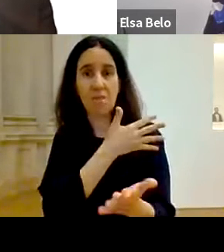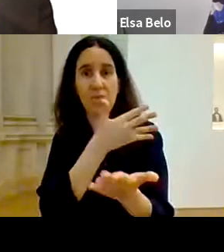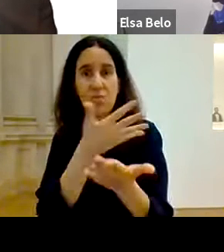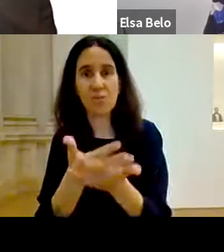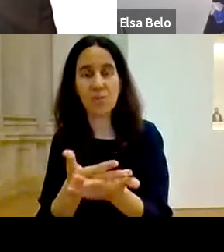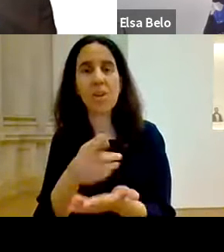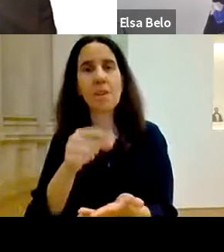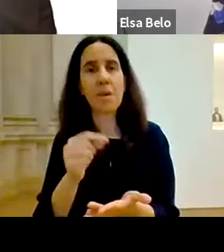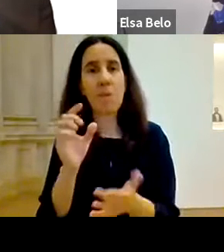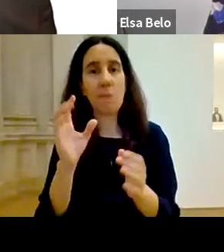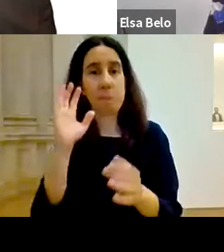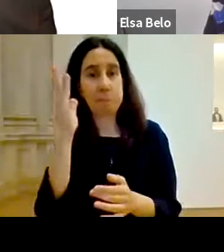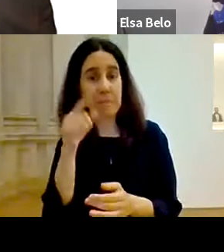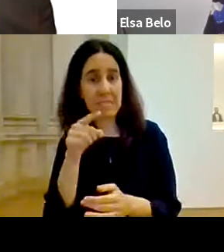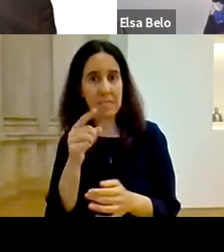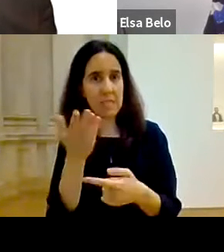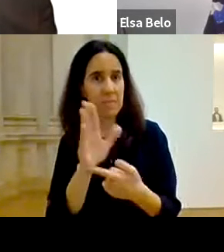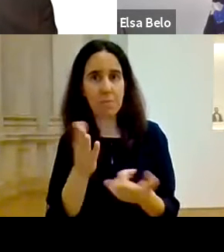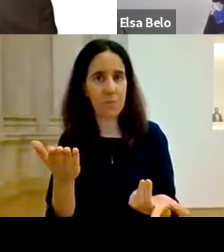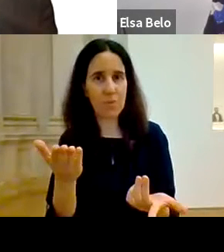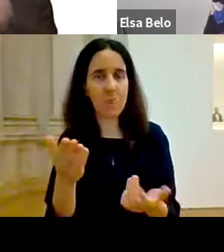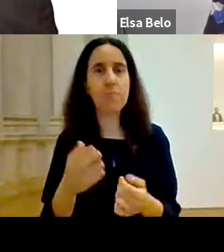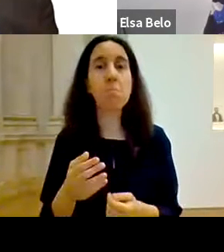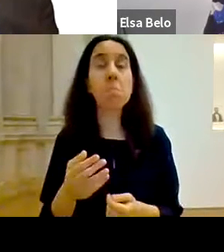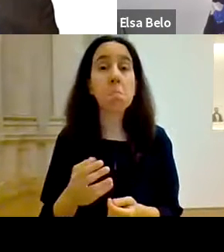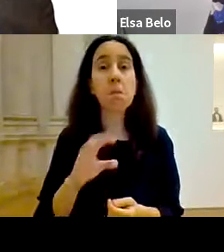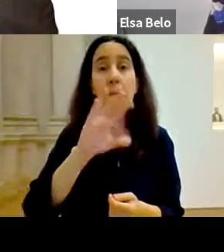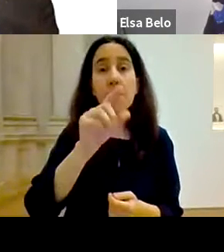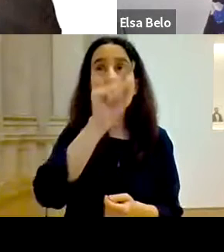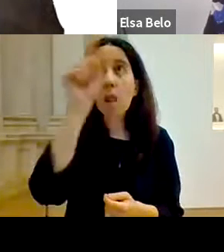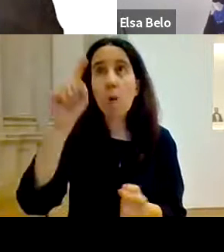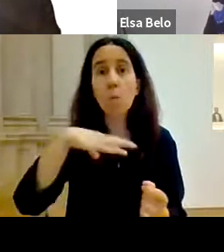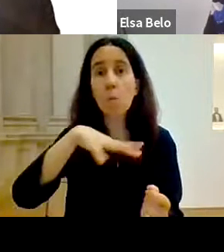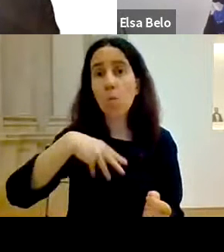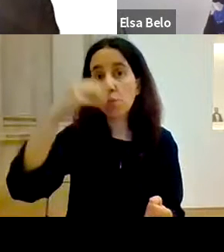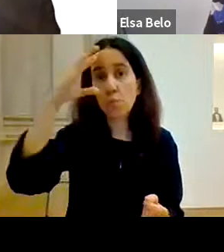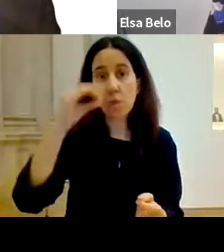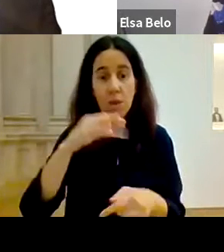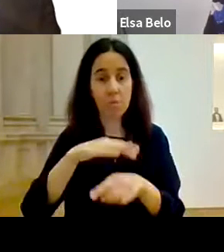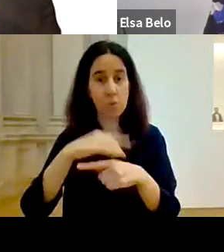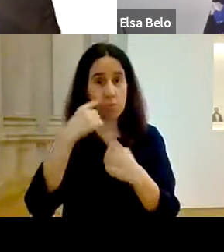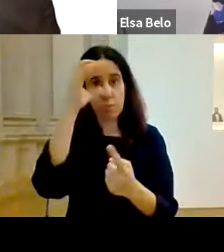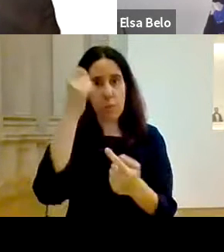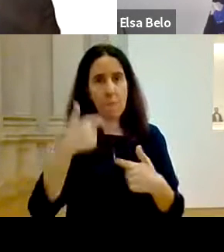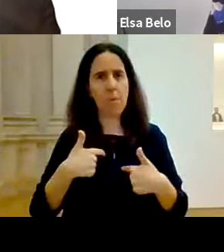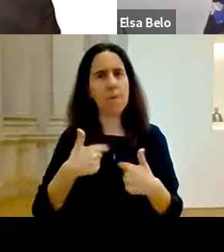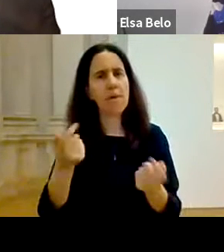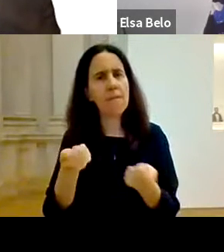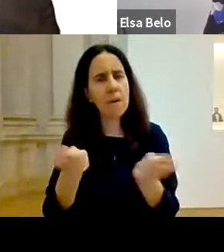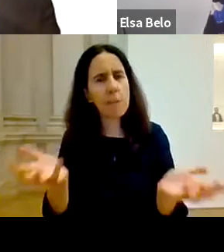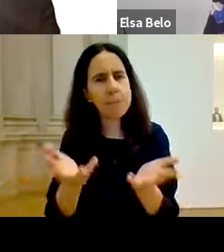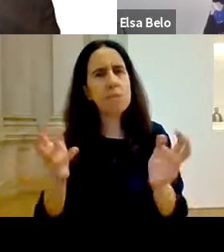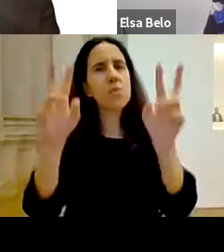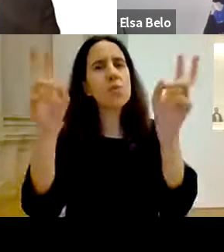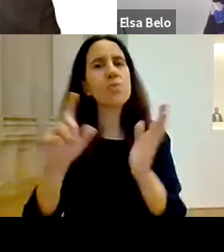este seminário é um exemplo disso. Não sei se há muitos países no mundo onde temos a própria administração pública a promover seminários sobre gestão de